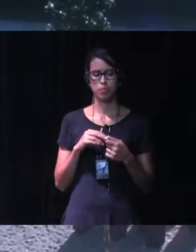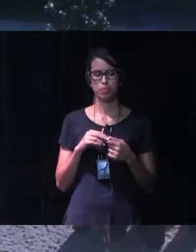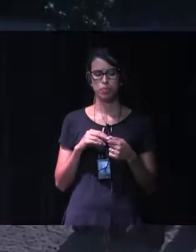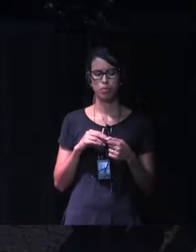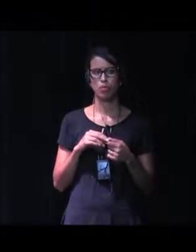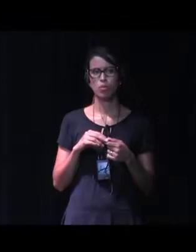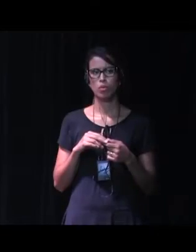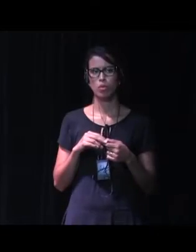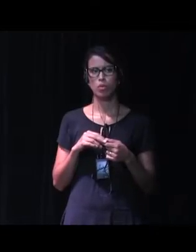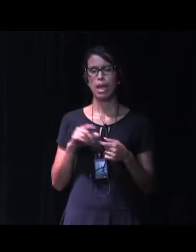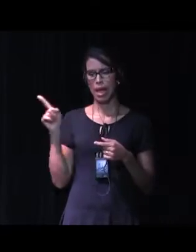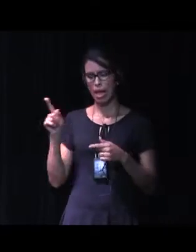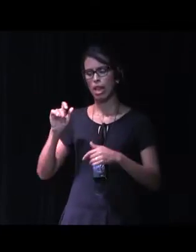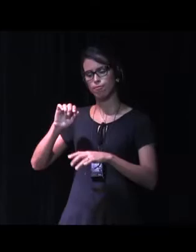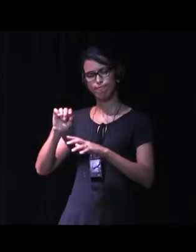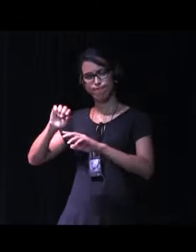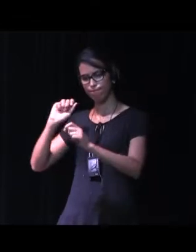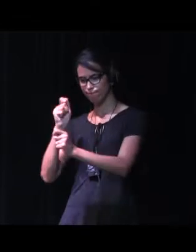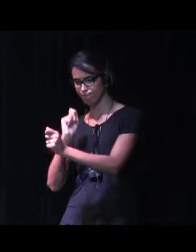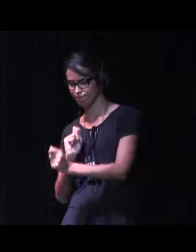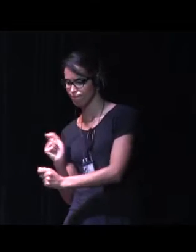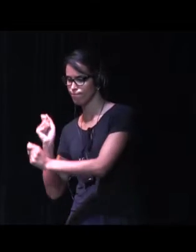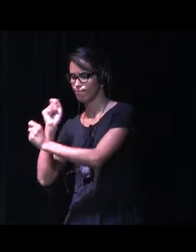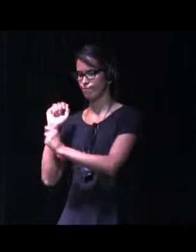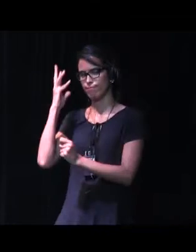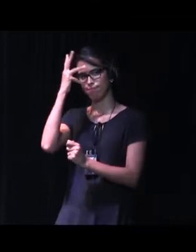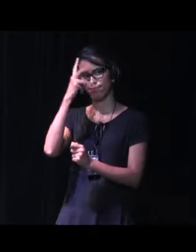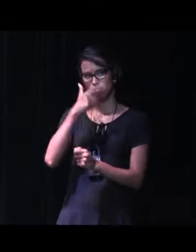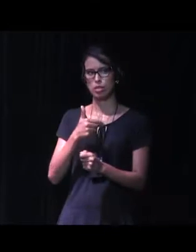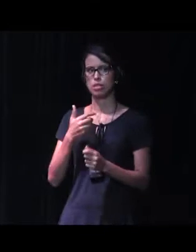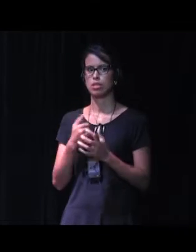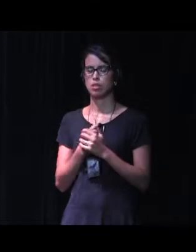bosques, depois está polida no interior, está